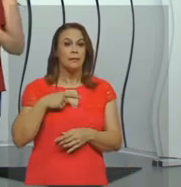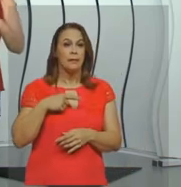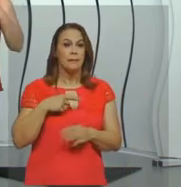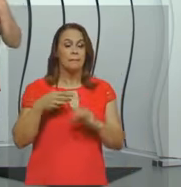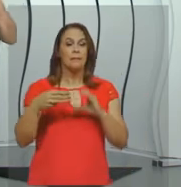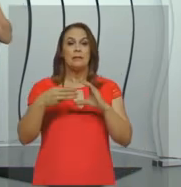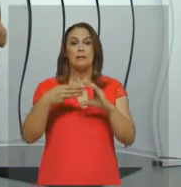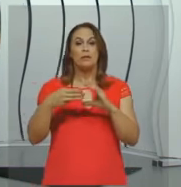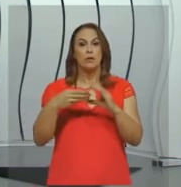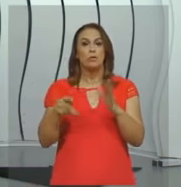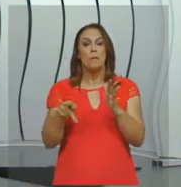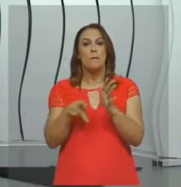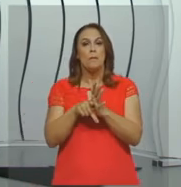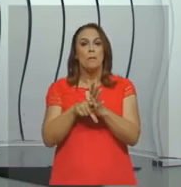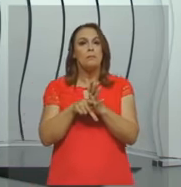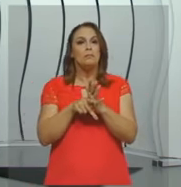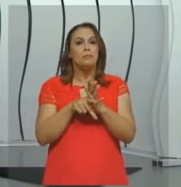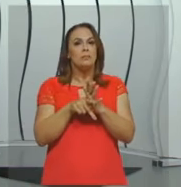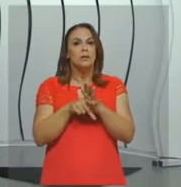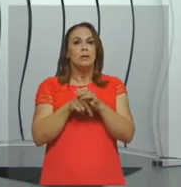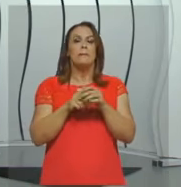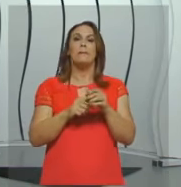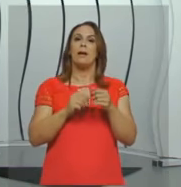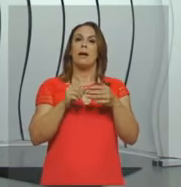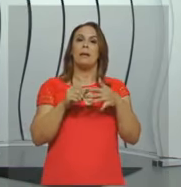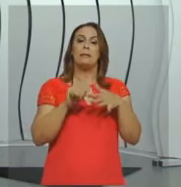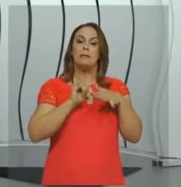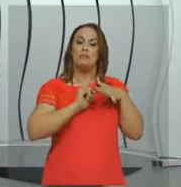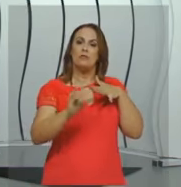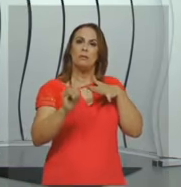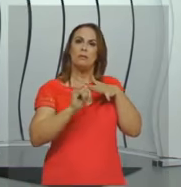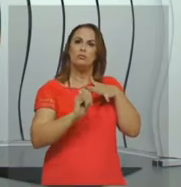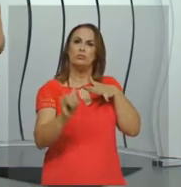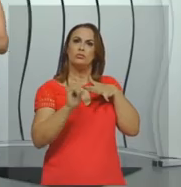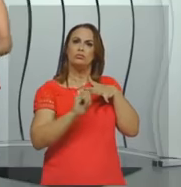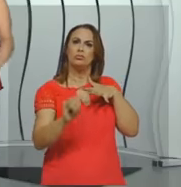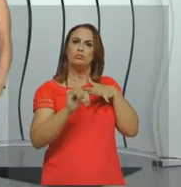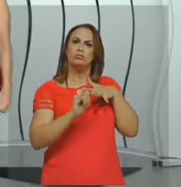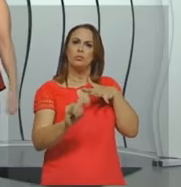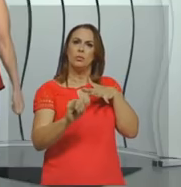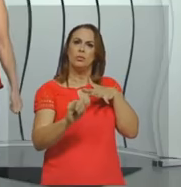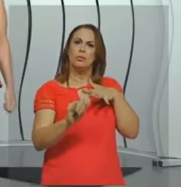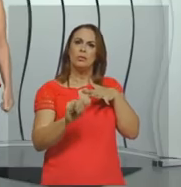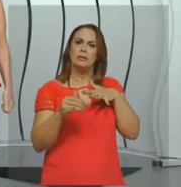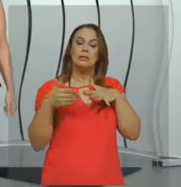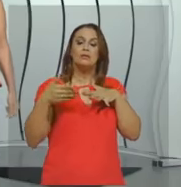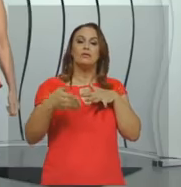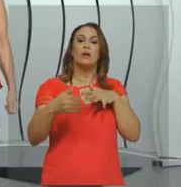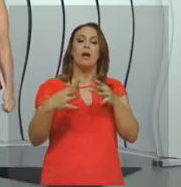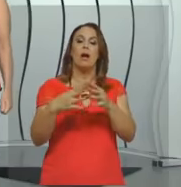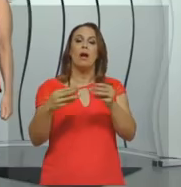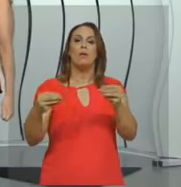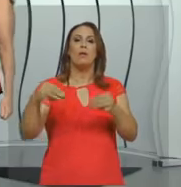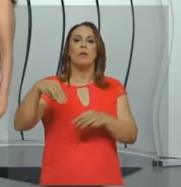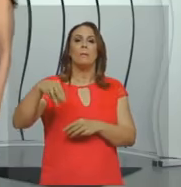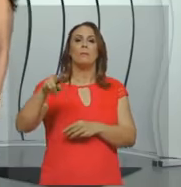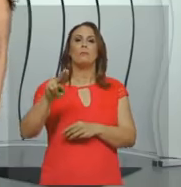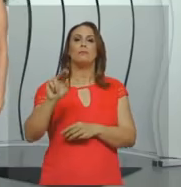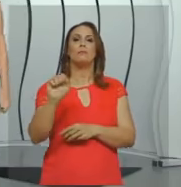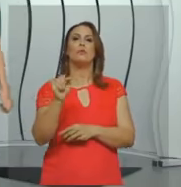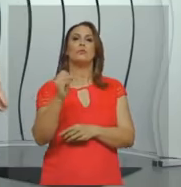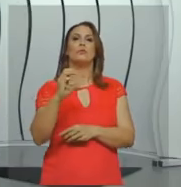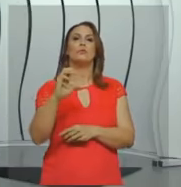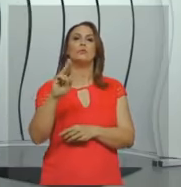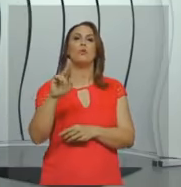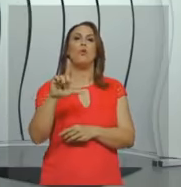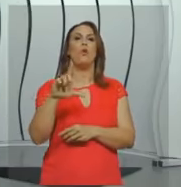impulsos para o músculo, tá? E esse músculo então vai responder com flexão, tá? Então, olha